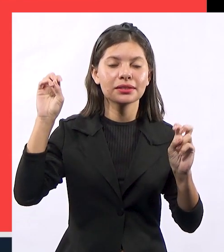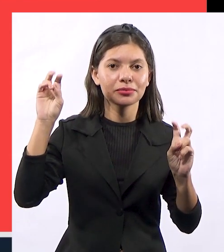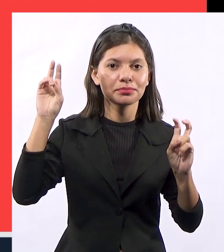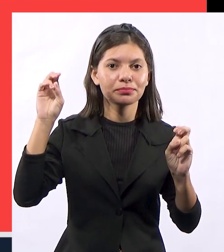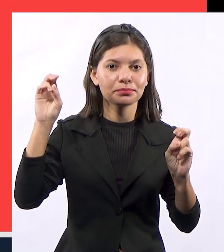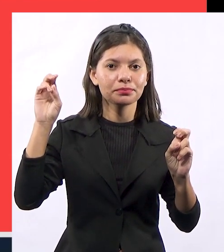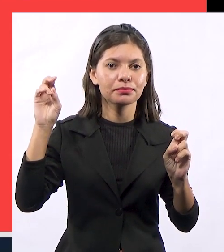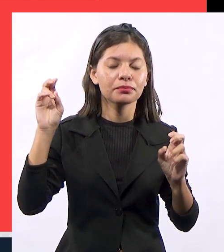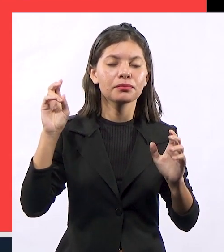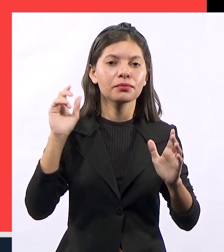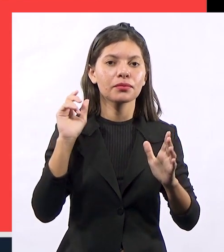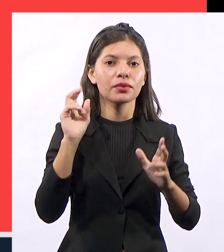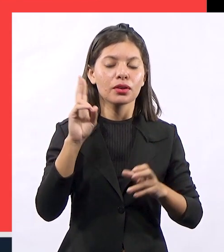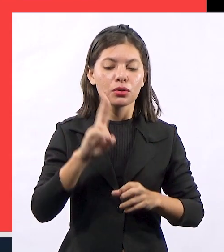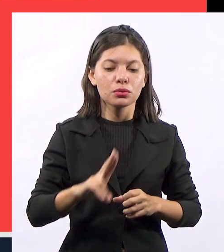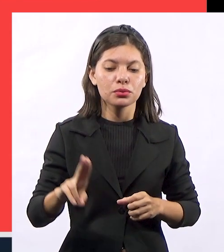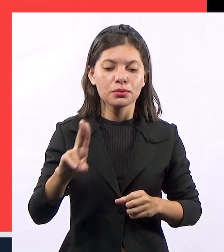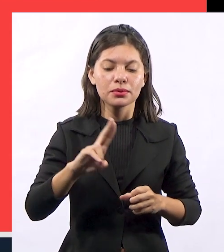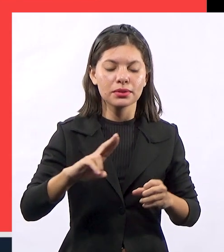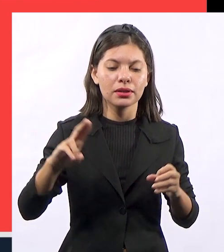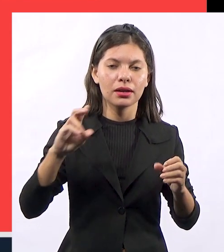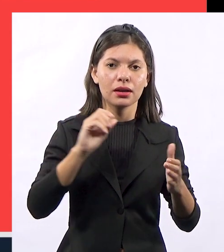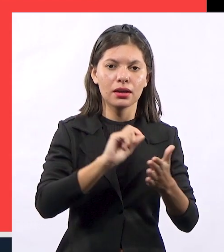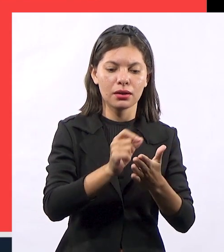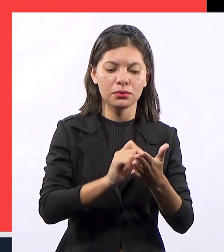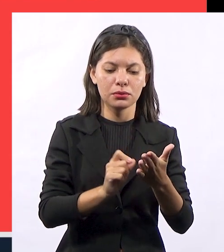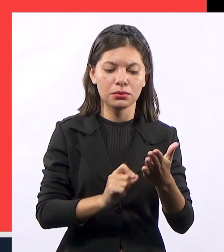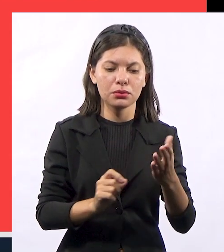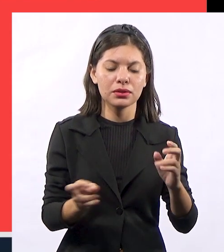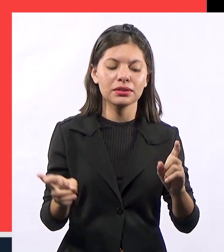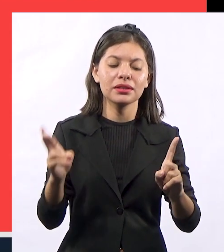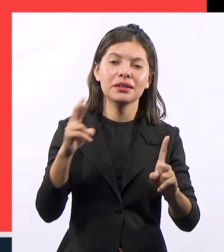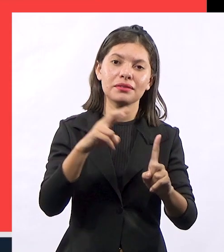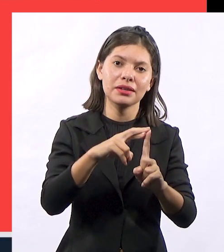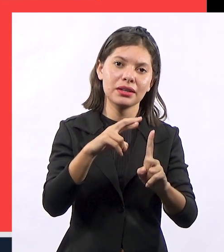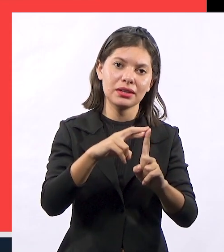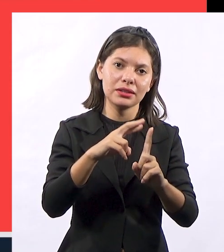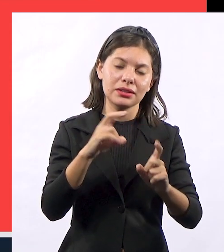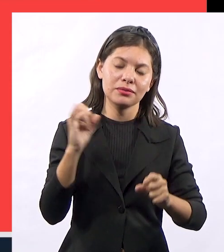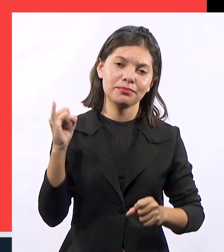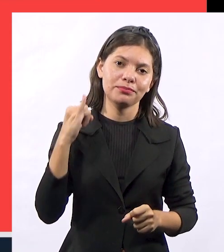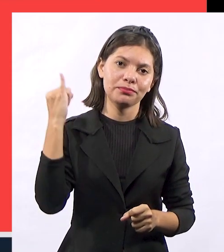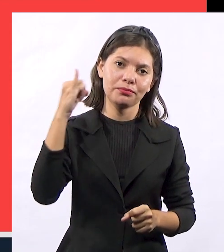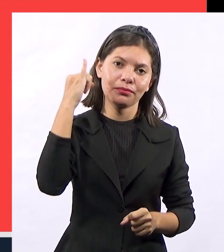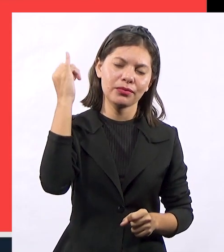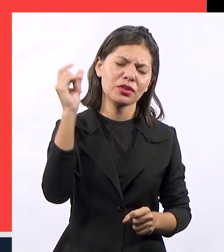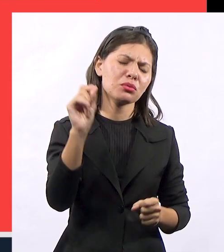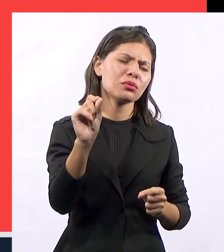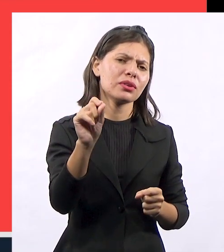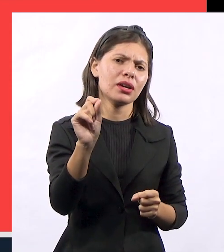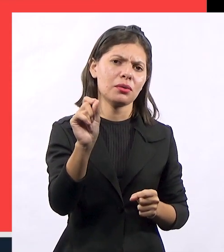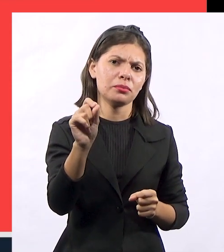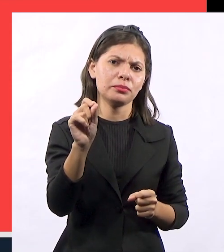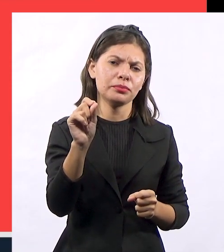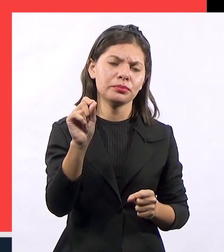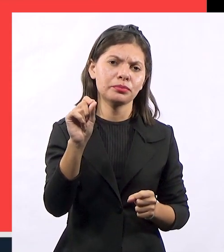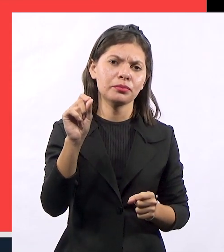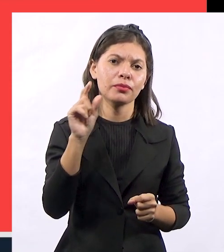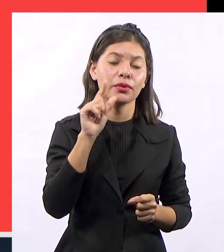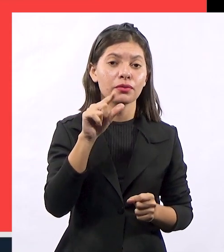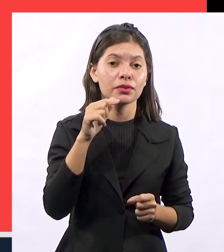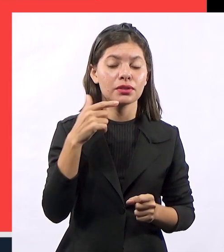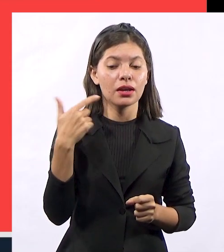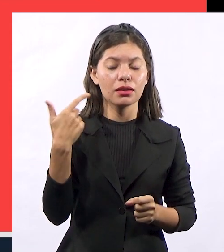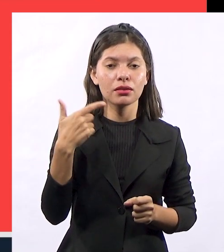fundamentar, utilizando autores e referências importantes. O que é isso, autores e referências importantes? Você